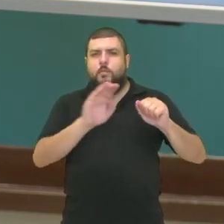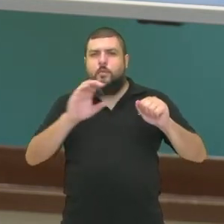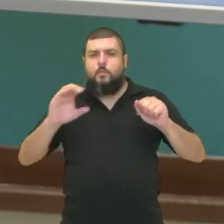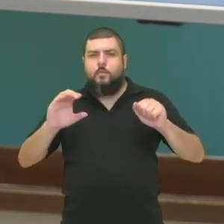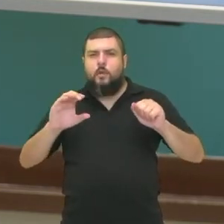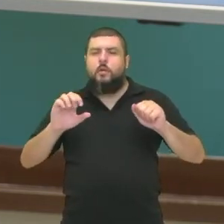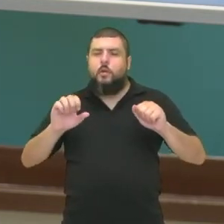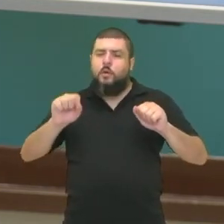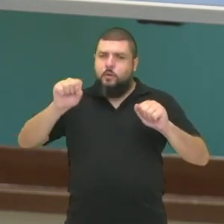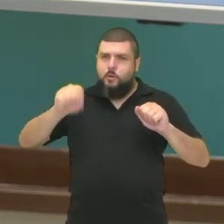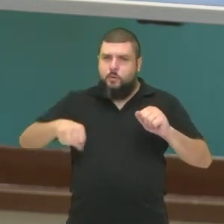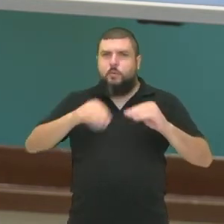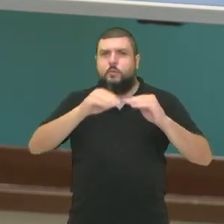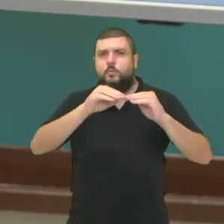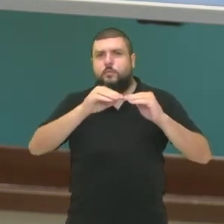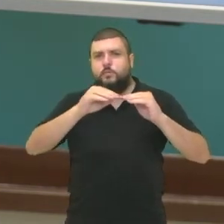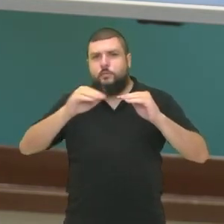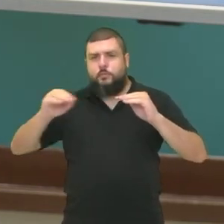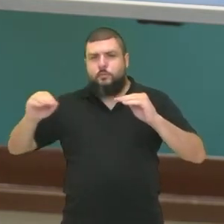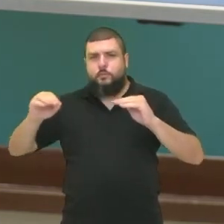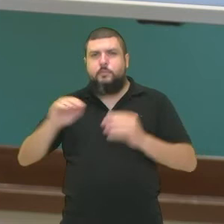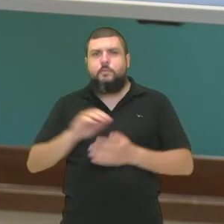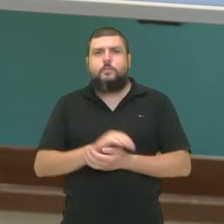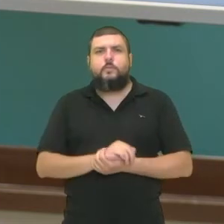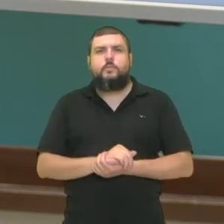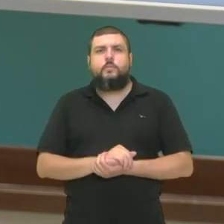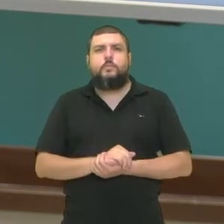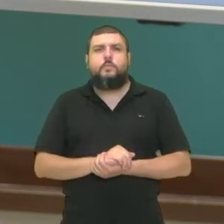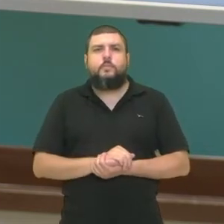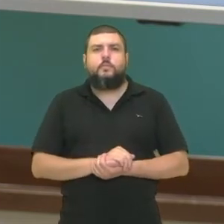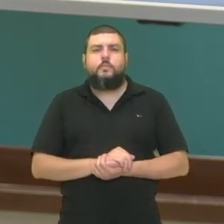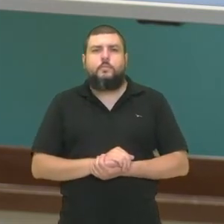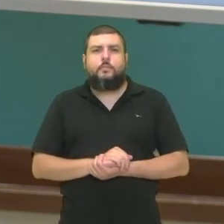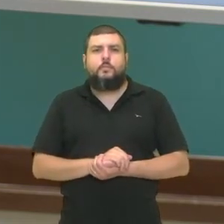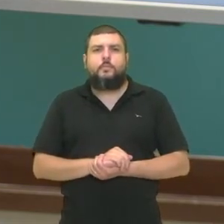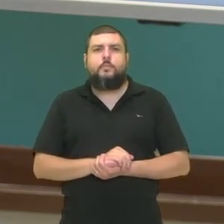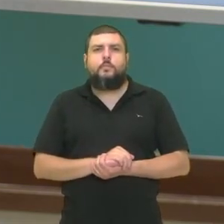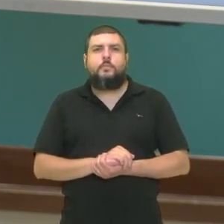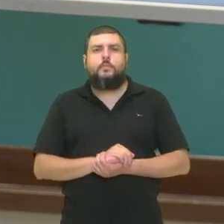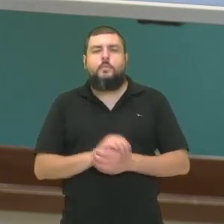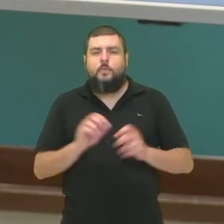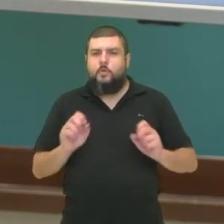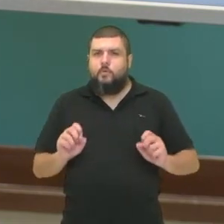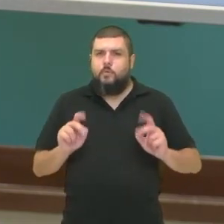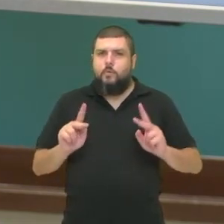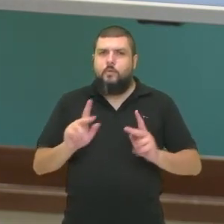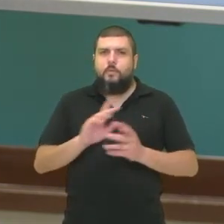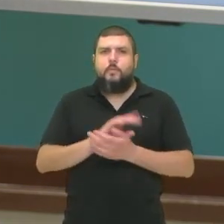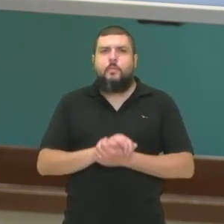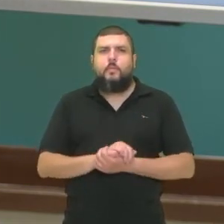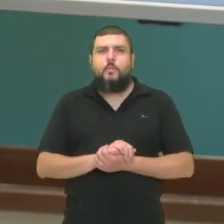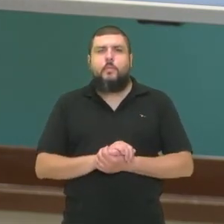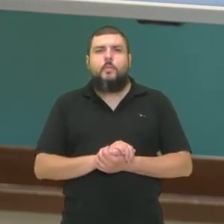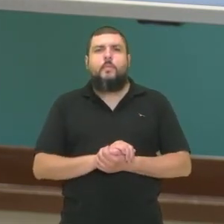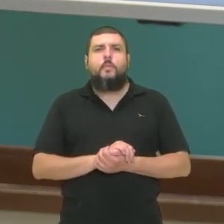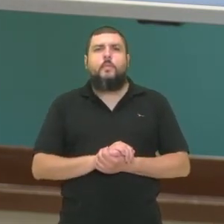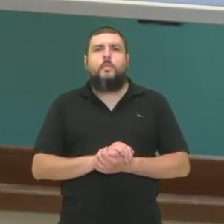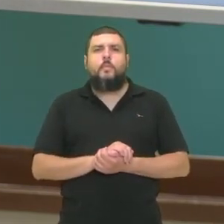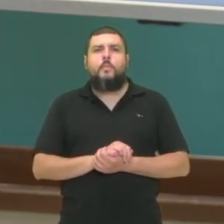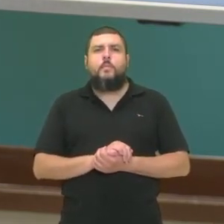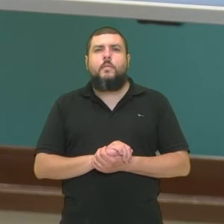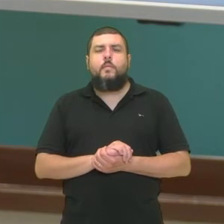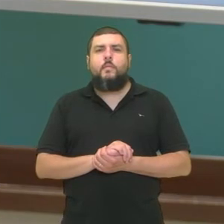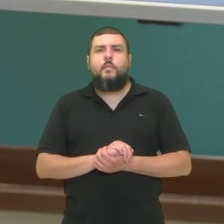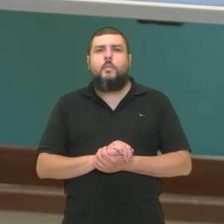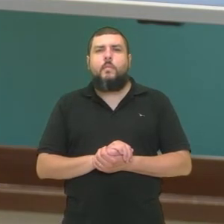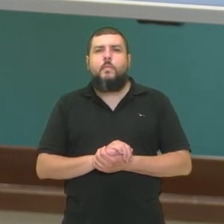são colineares ou estão alinhados. São sinônimos esses conceitos. Tranquilo, gente? Então, vamos à frente.